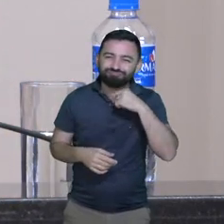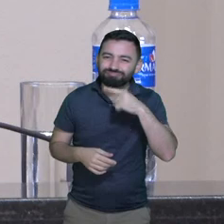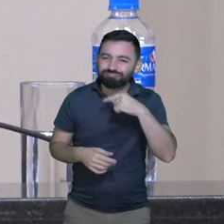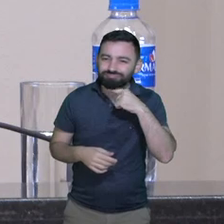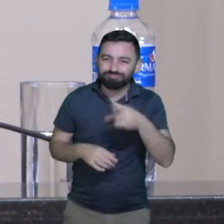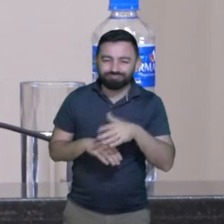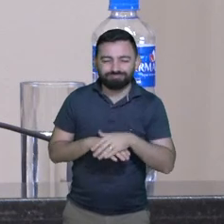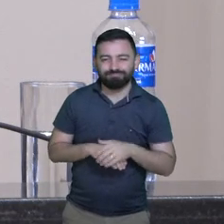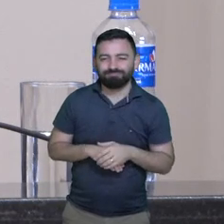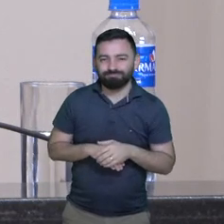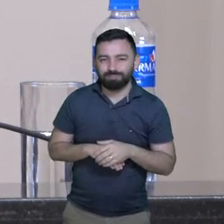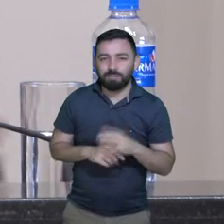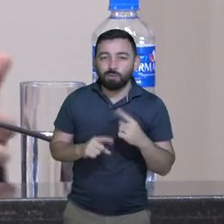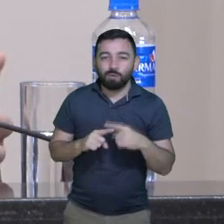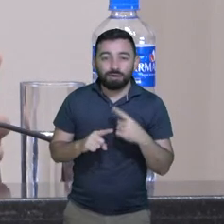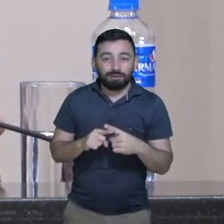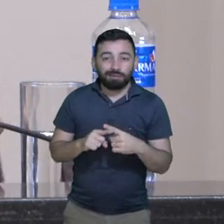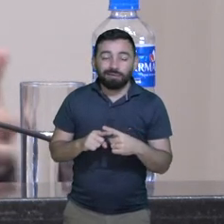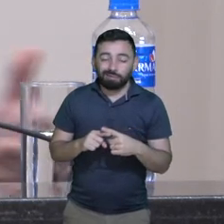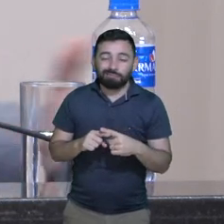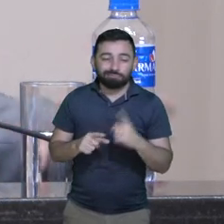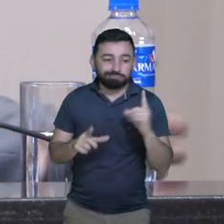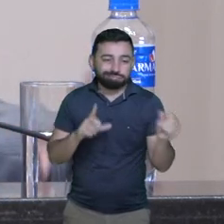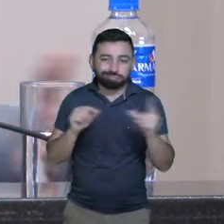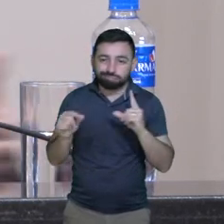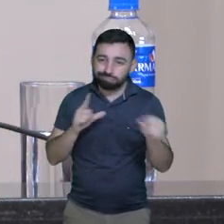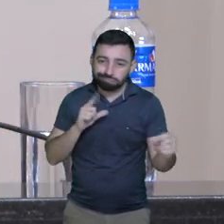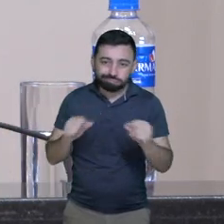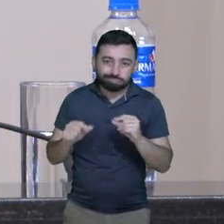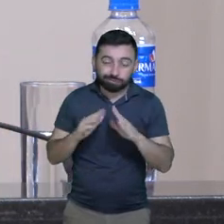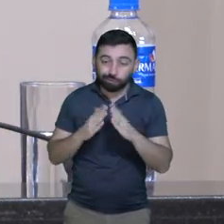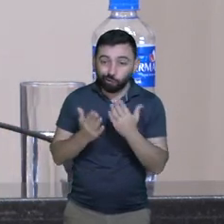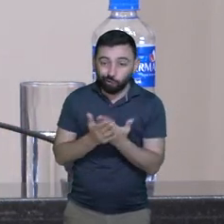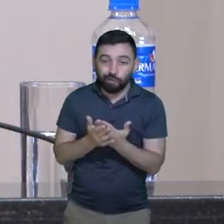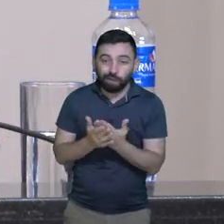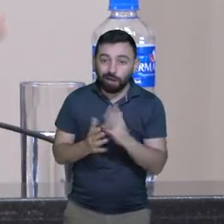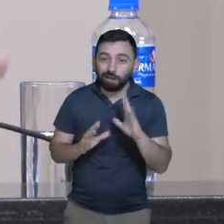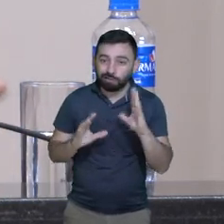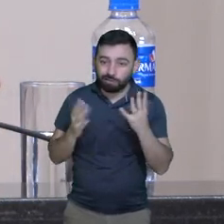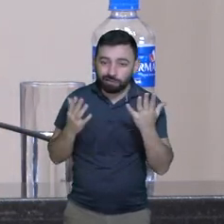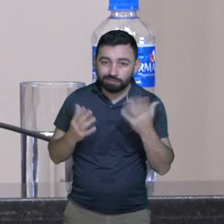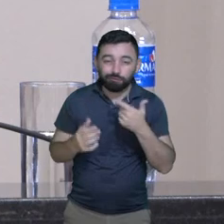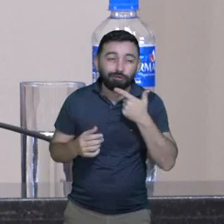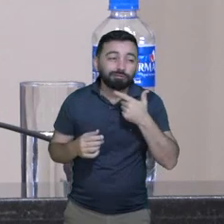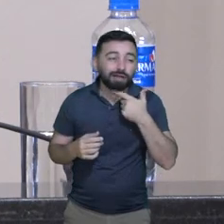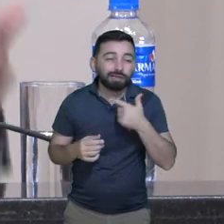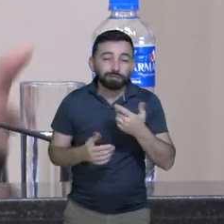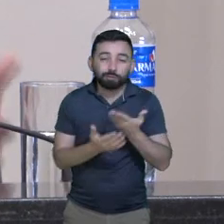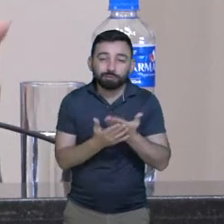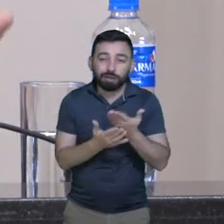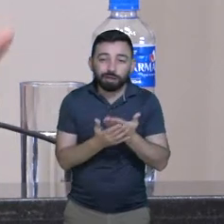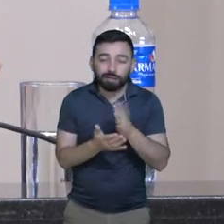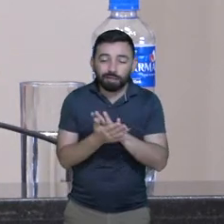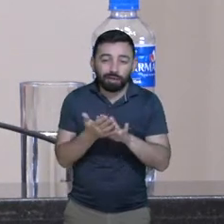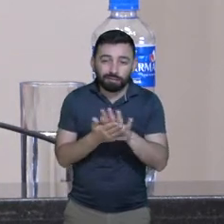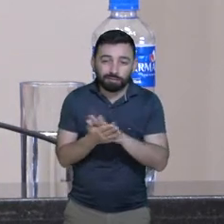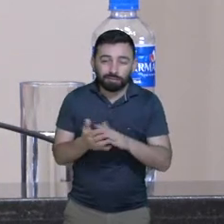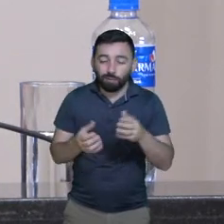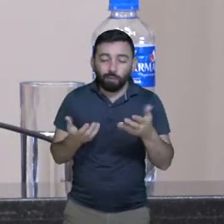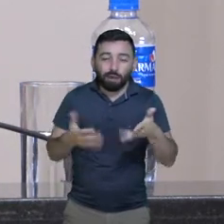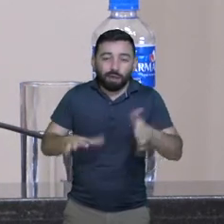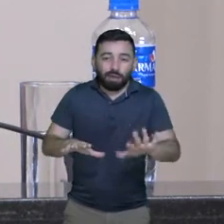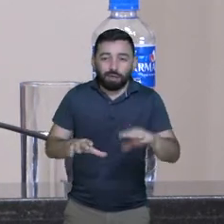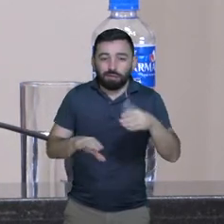de fato a evasão tanto escolar ou o não mais desejo das de muitas crianças não estarem na